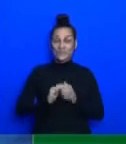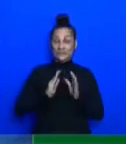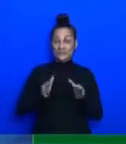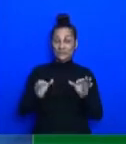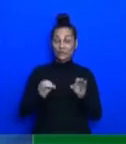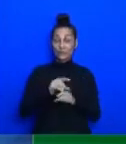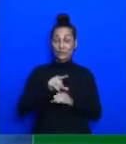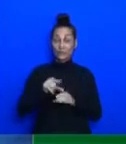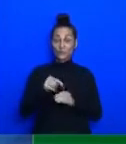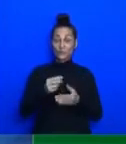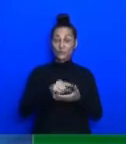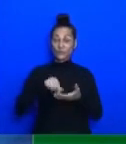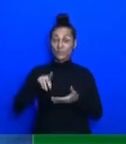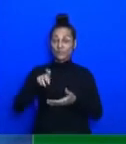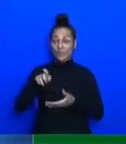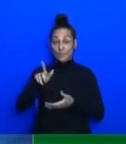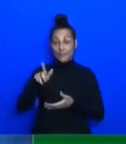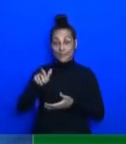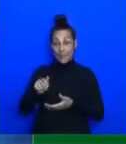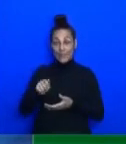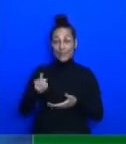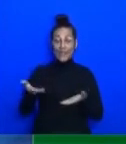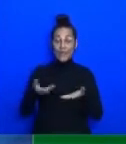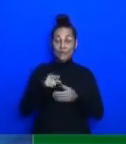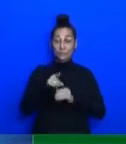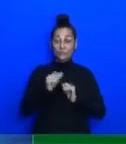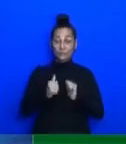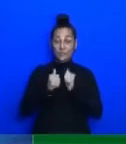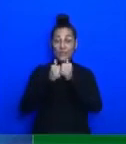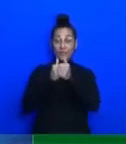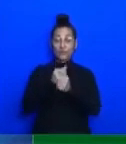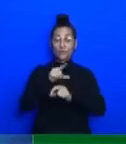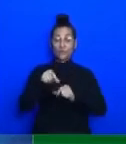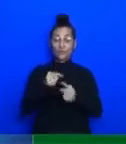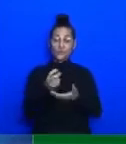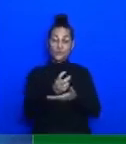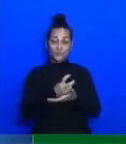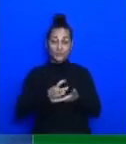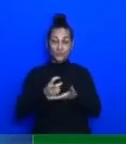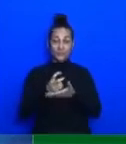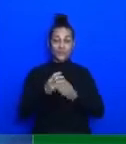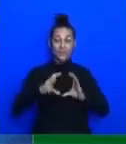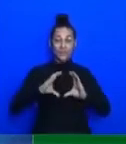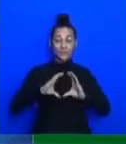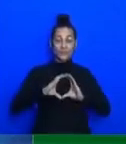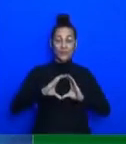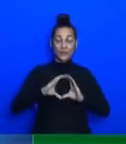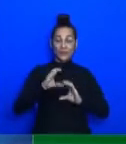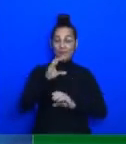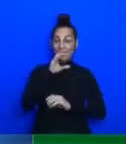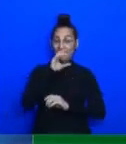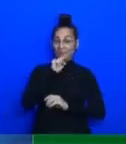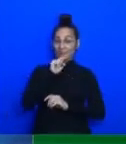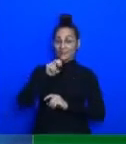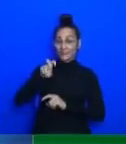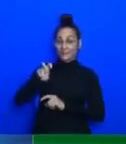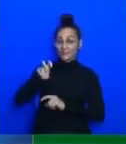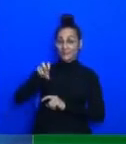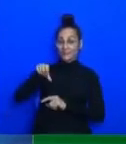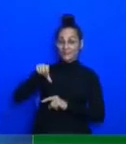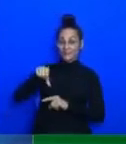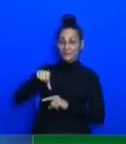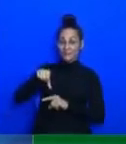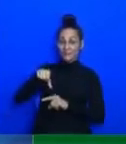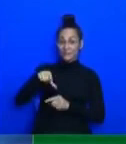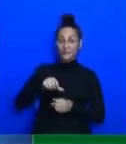Já foi realizado o sorteio da Mega Sena. Agora você conferindo o sorteio da quina. Bola laranja 59.